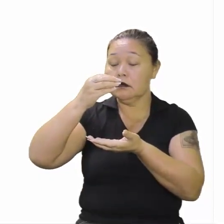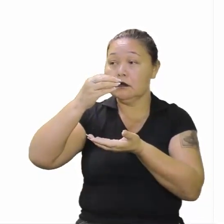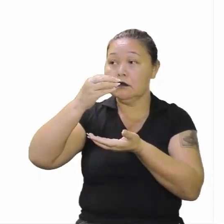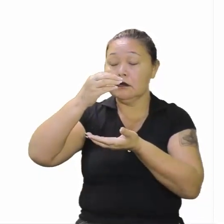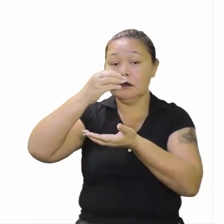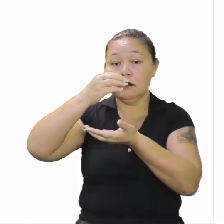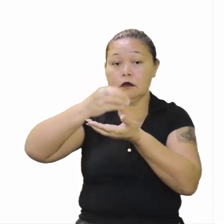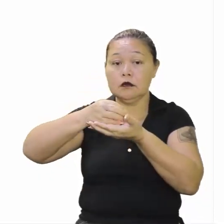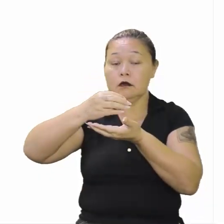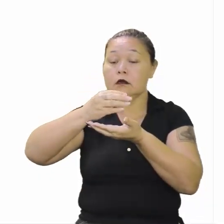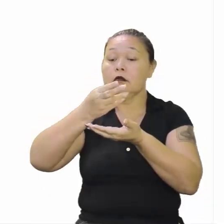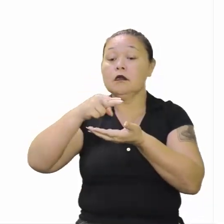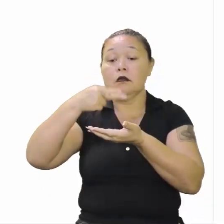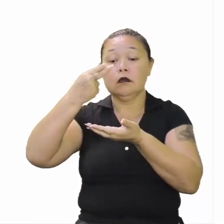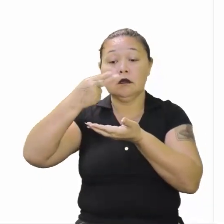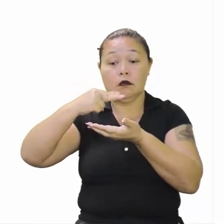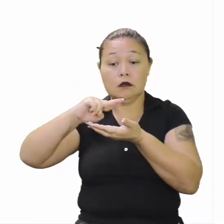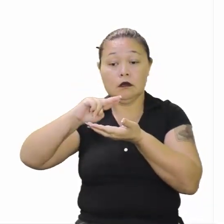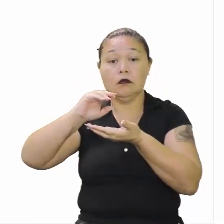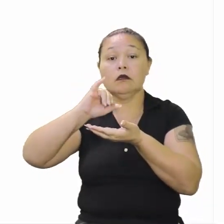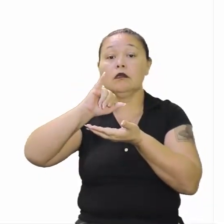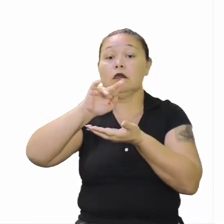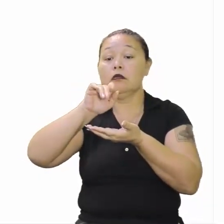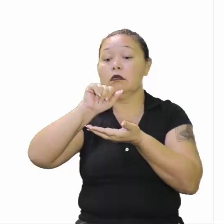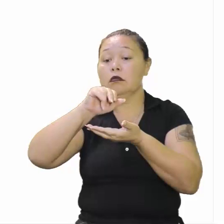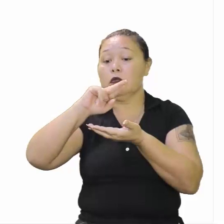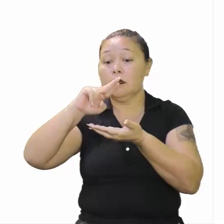Um frasco de iogurte